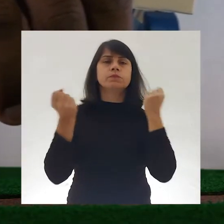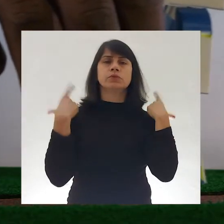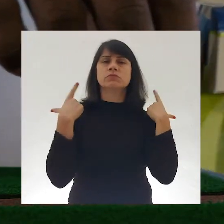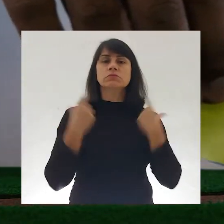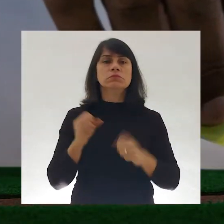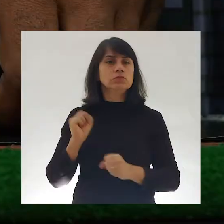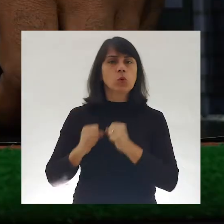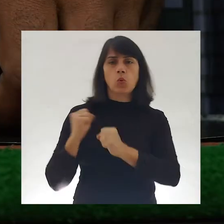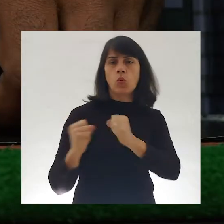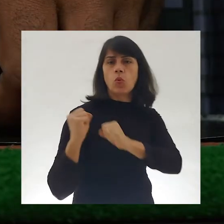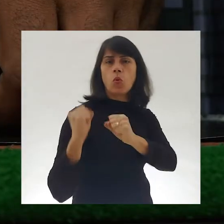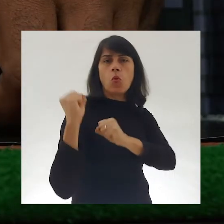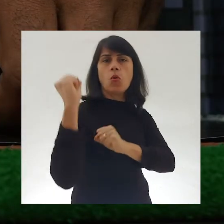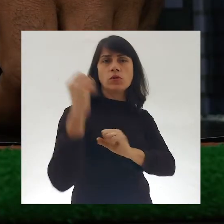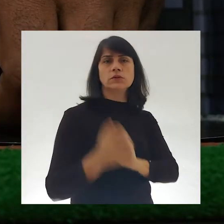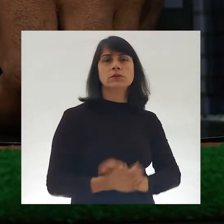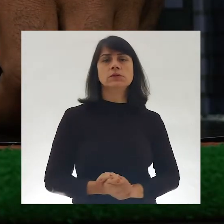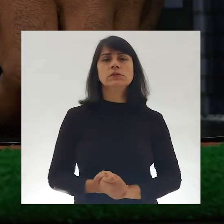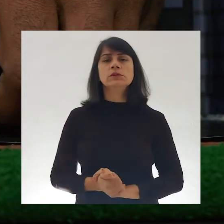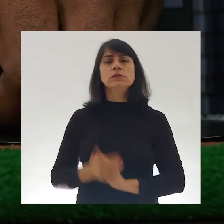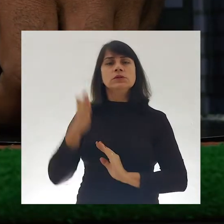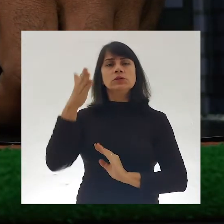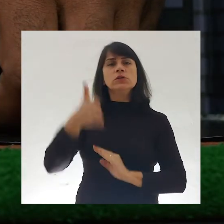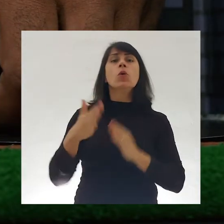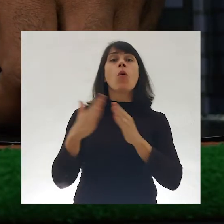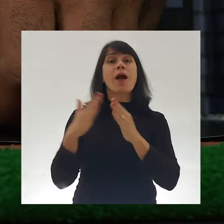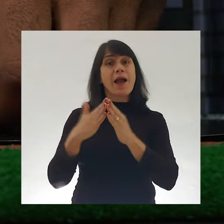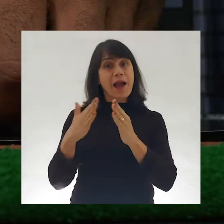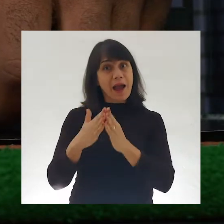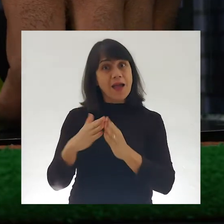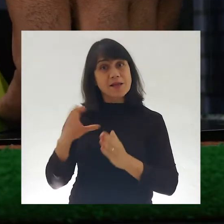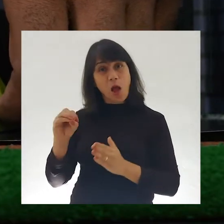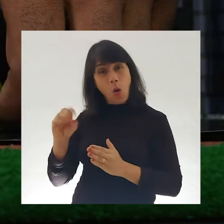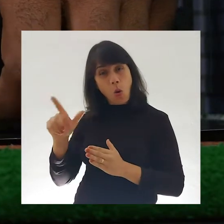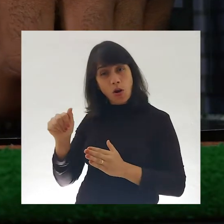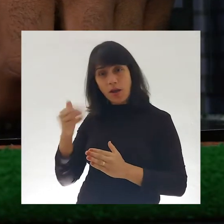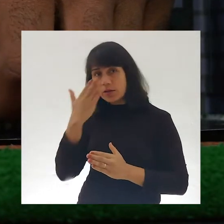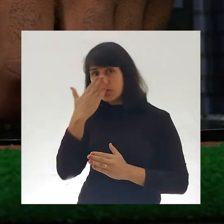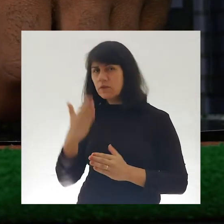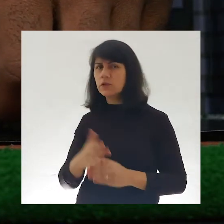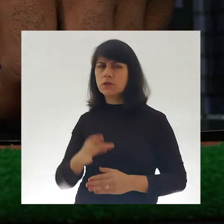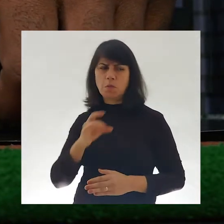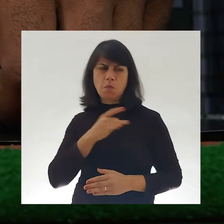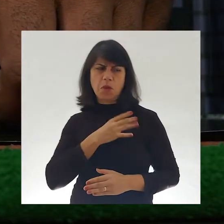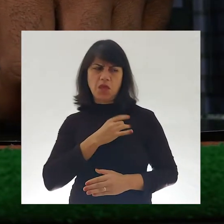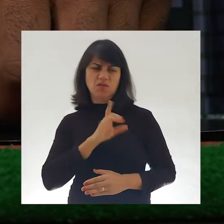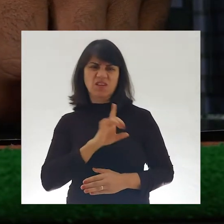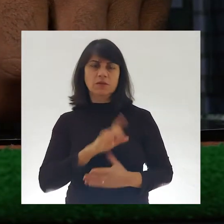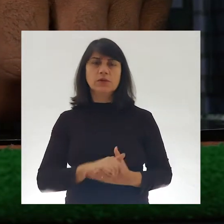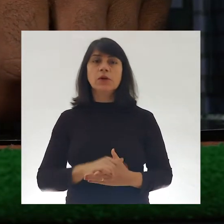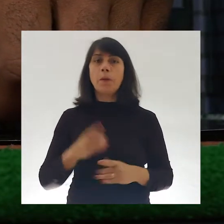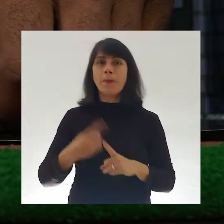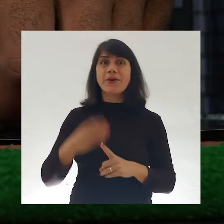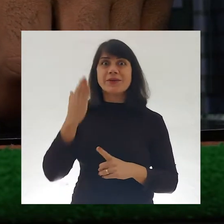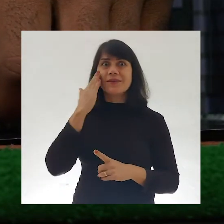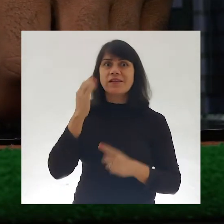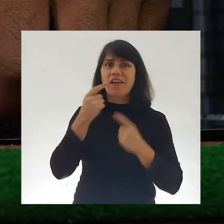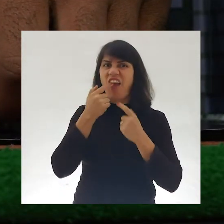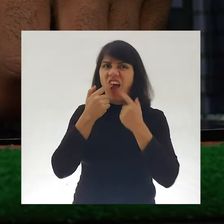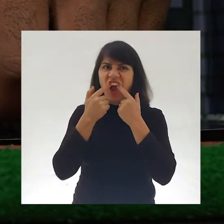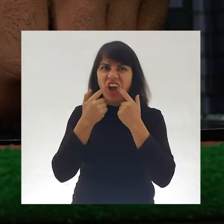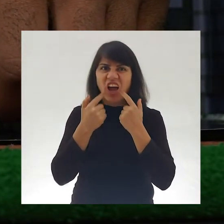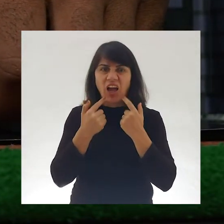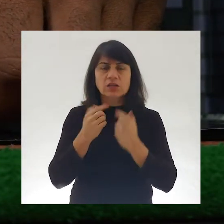os ajudar. Ao chegar à casa de Dona Ola, não ficou com medo, pois já tinha ouvido falar dos seus